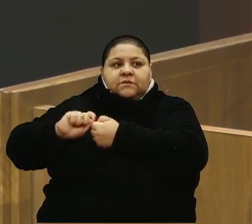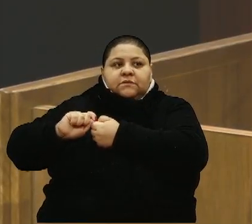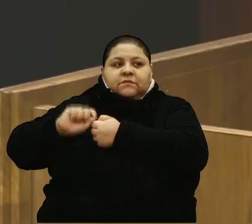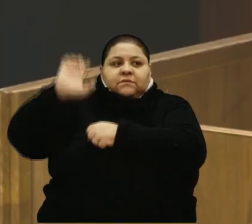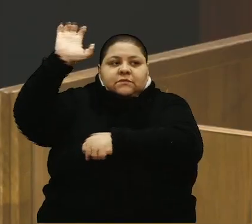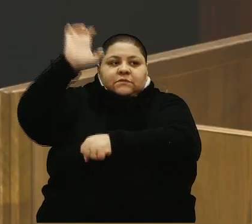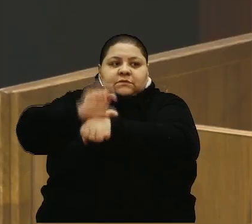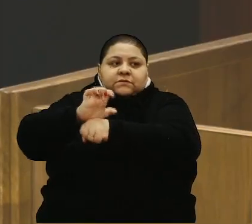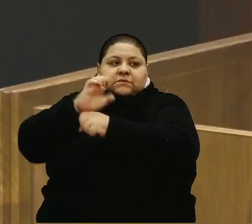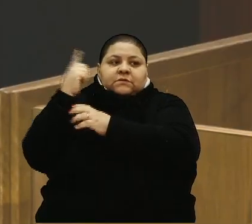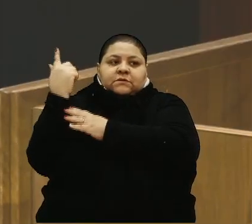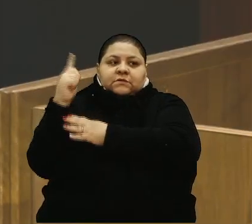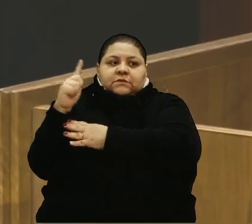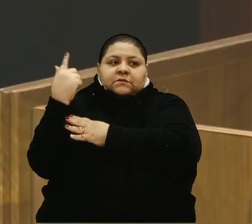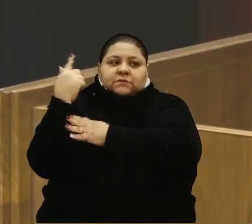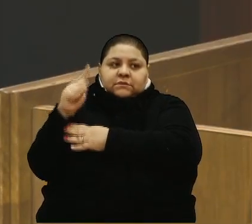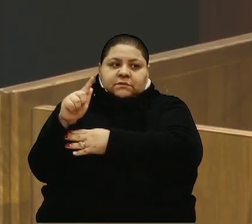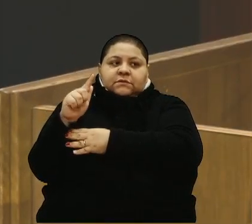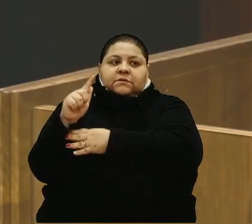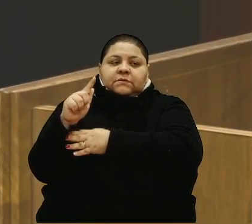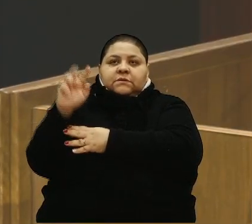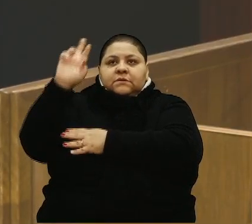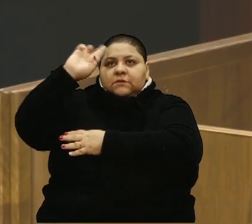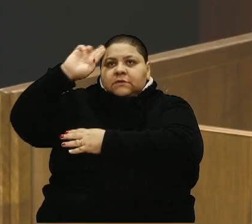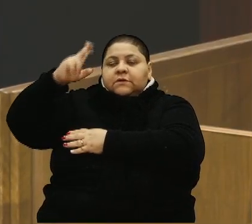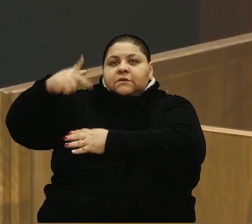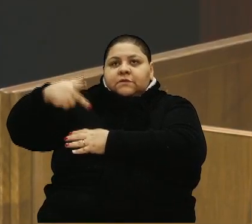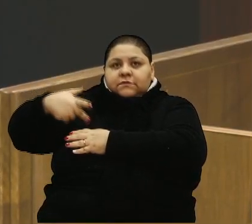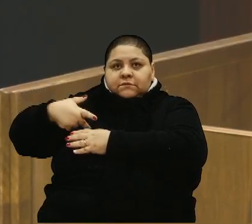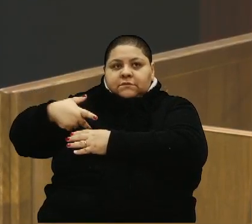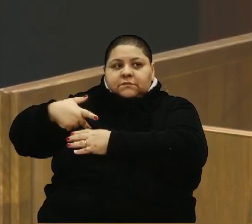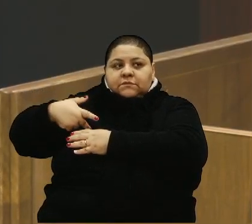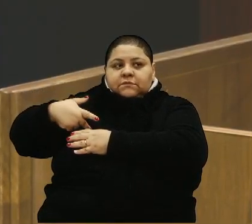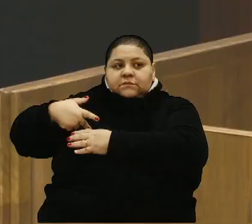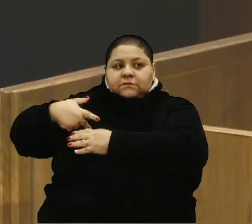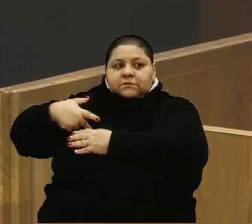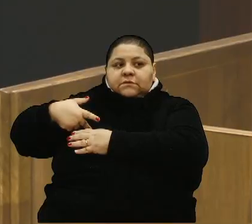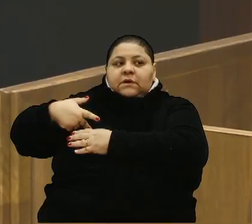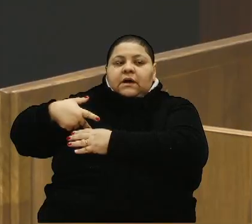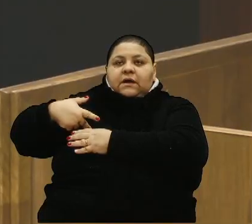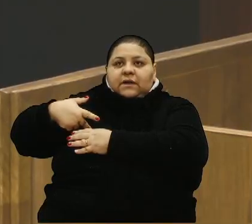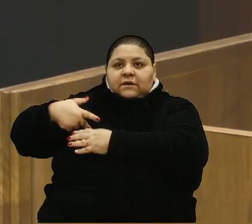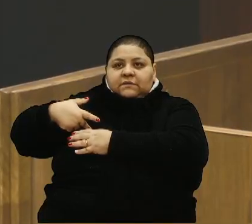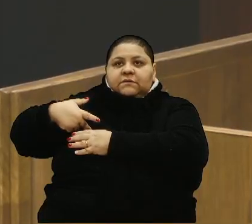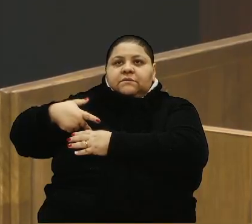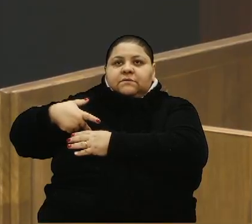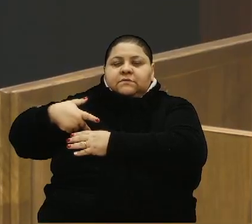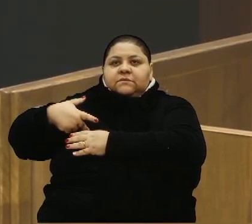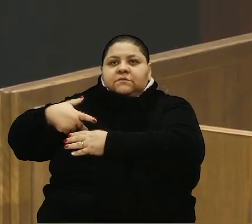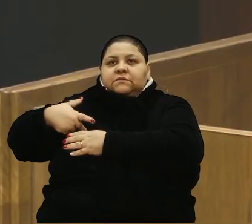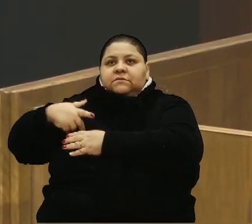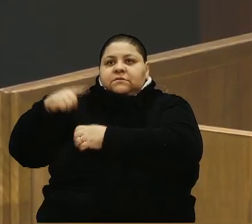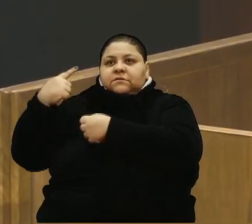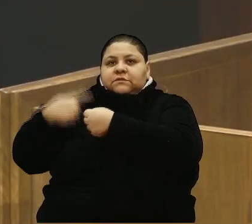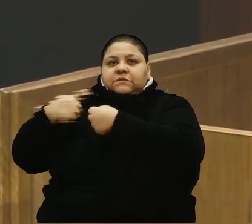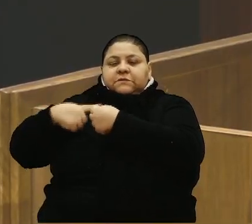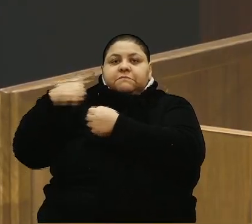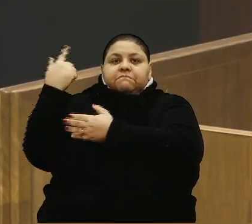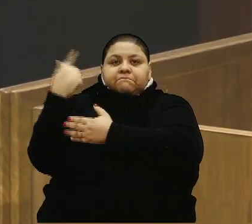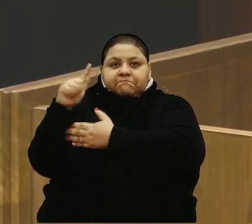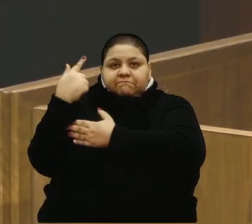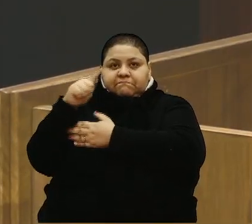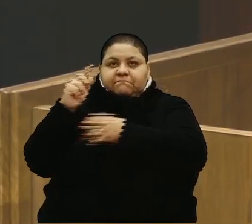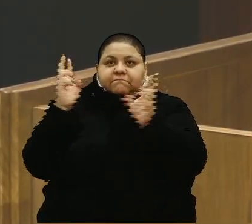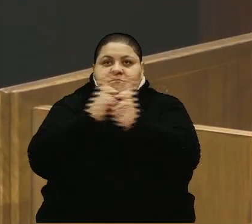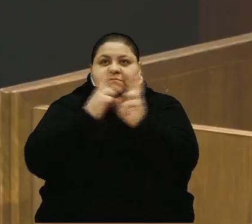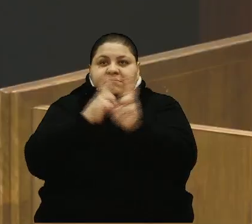Goiás, conhecendo a cidade de Goiás Velho, né, e depois a cidade de Goiânia. Com